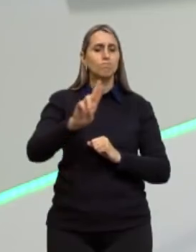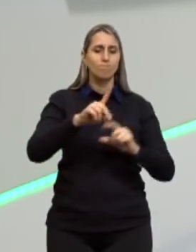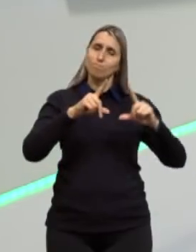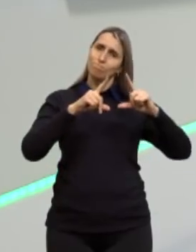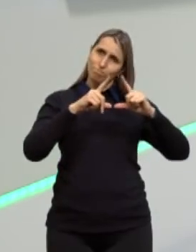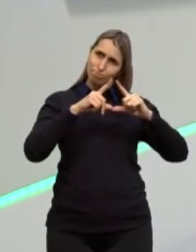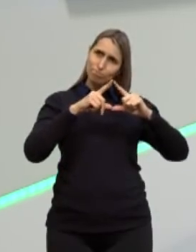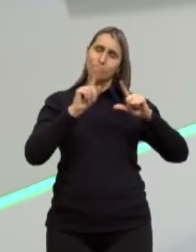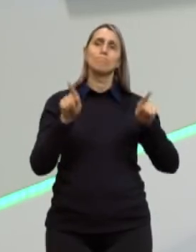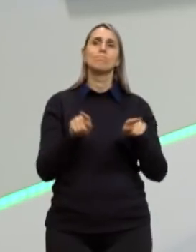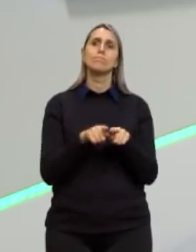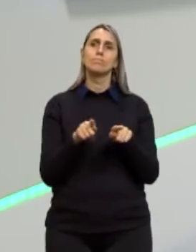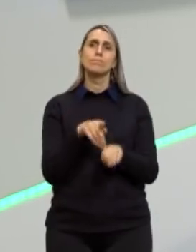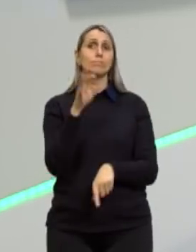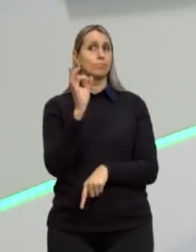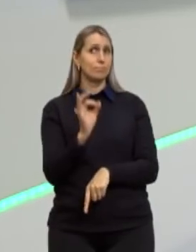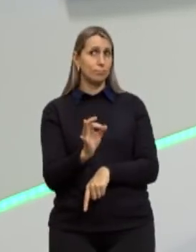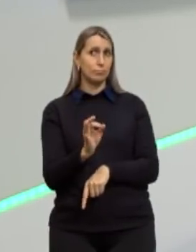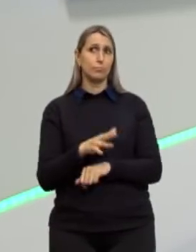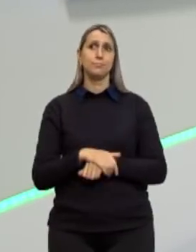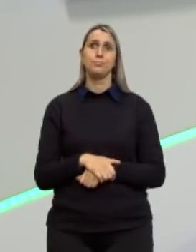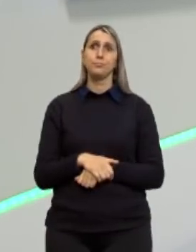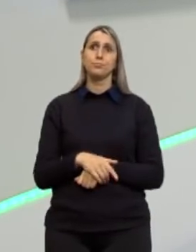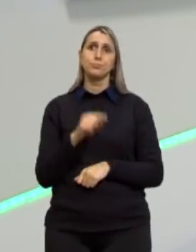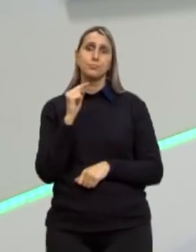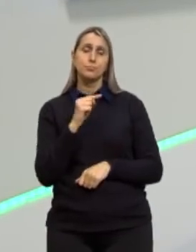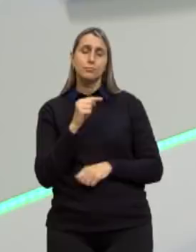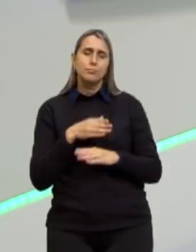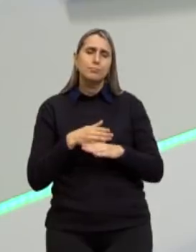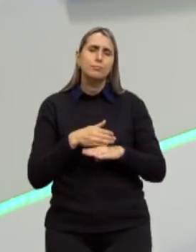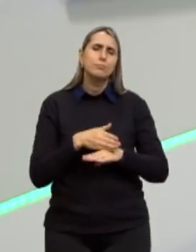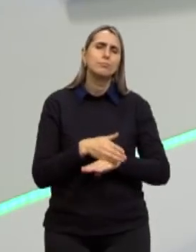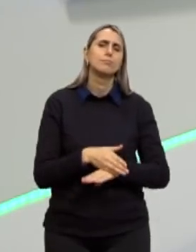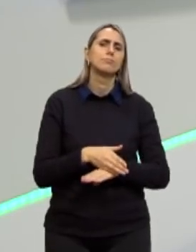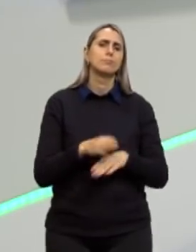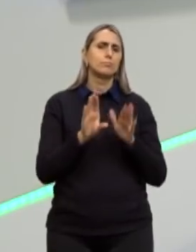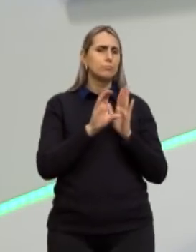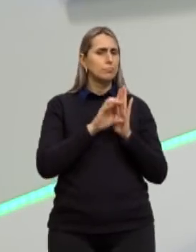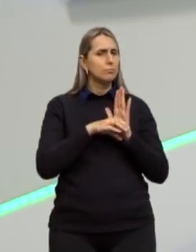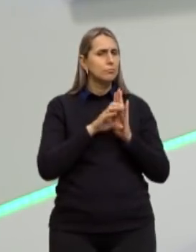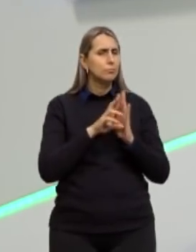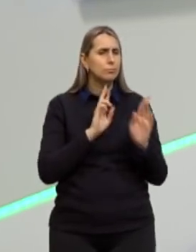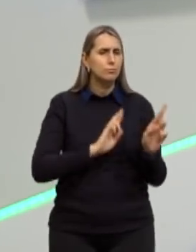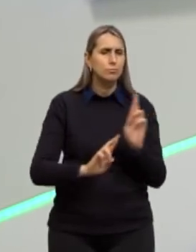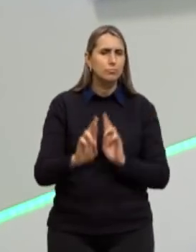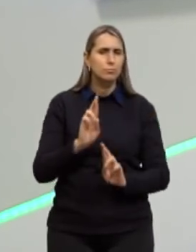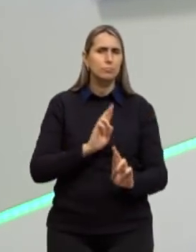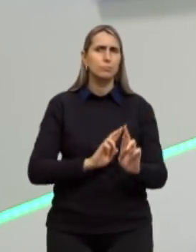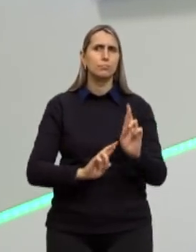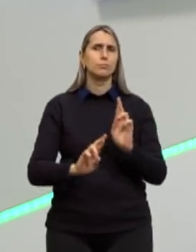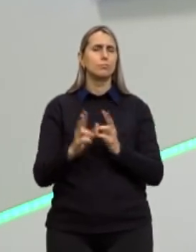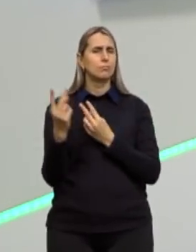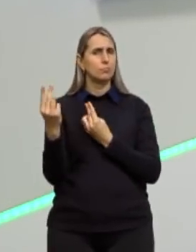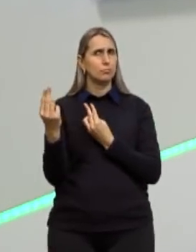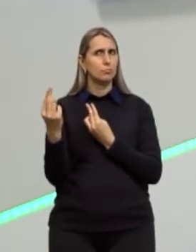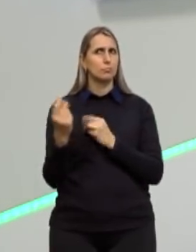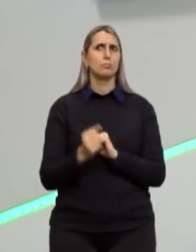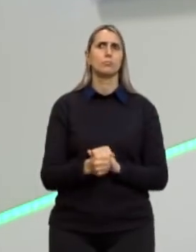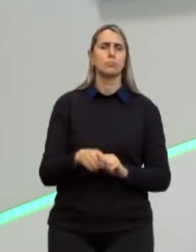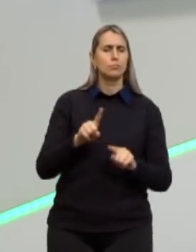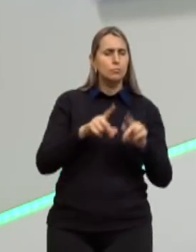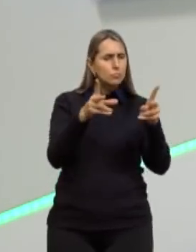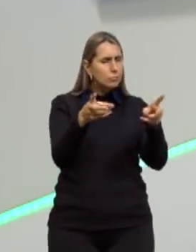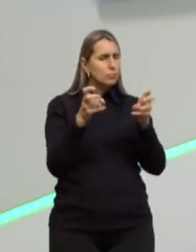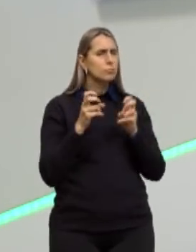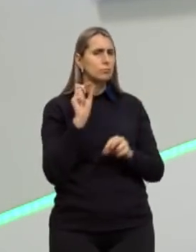nos triângulos certo e aí nós vamos entrar numa num conceito de uma relação de semelhança porque